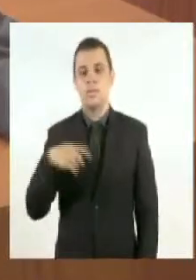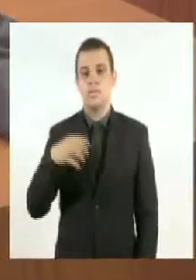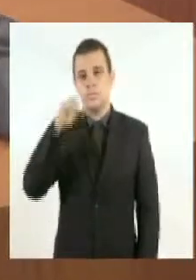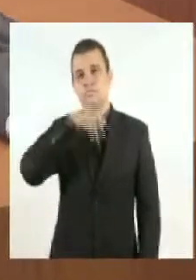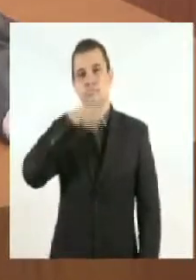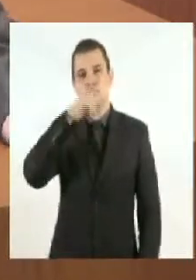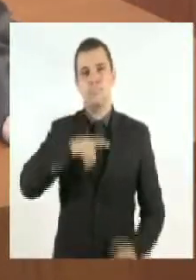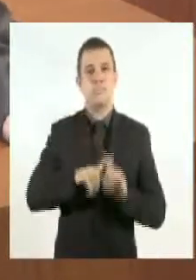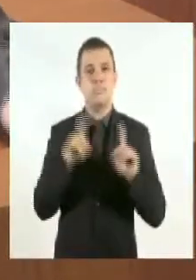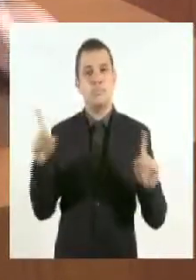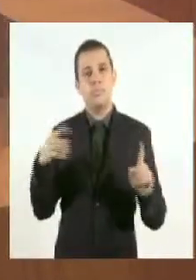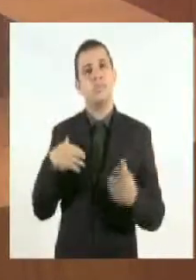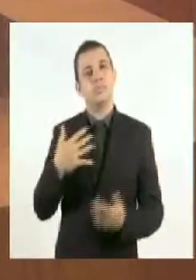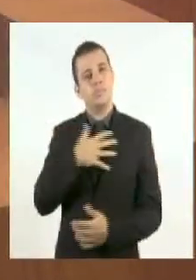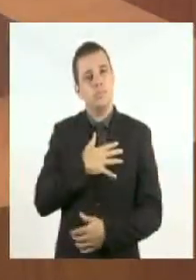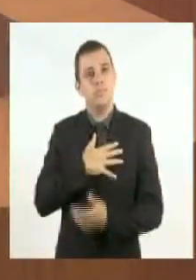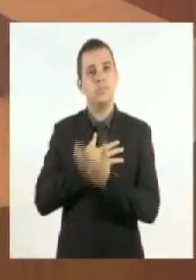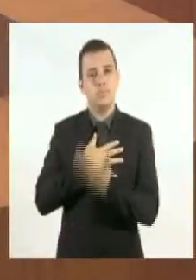nutro alguma estima.